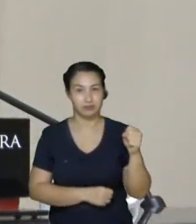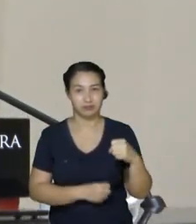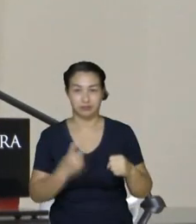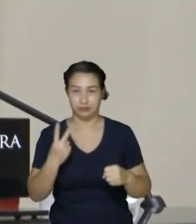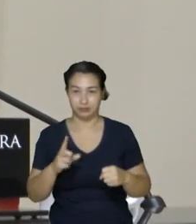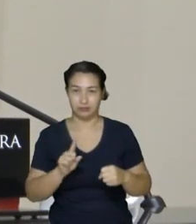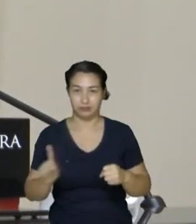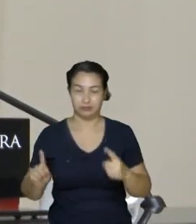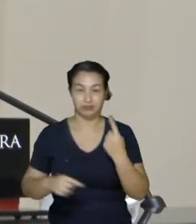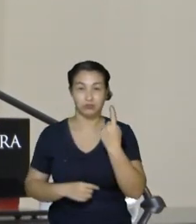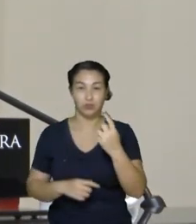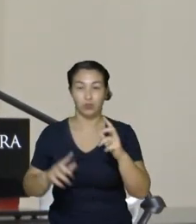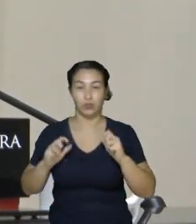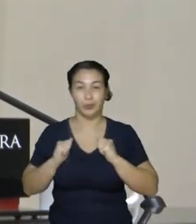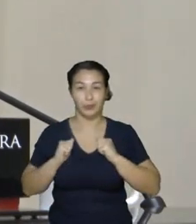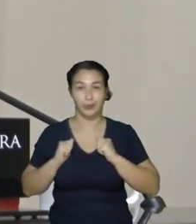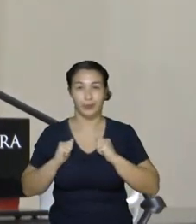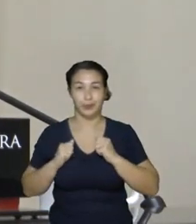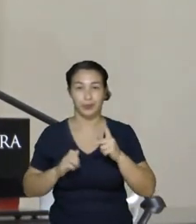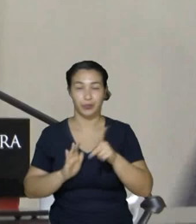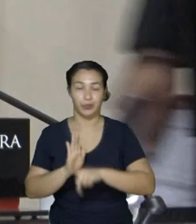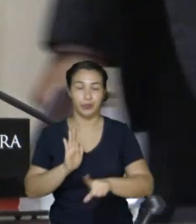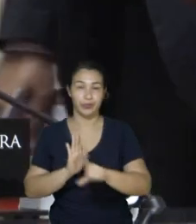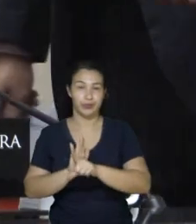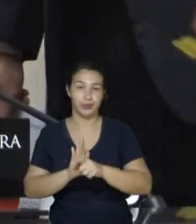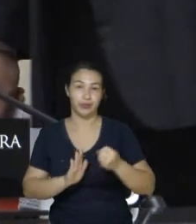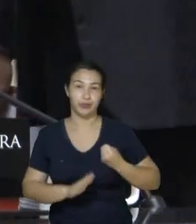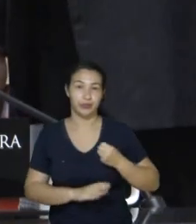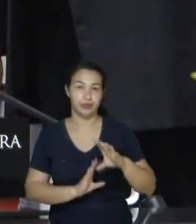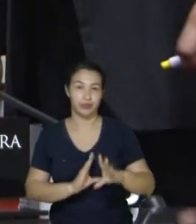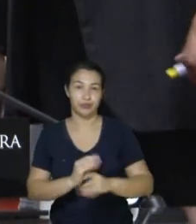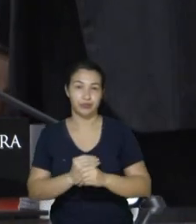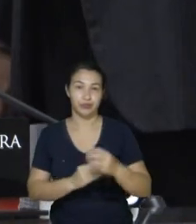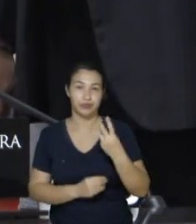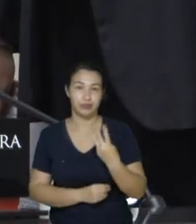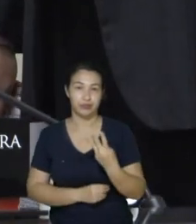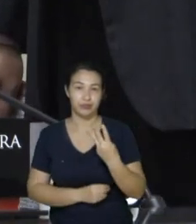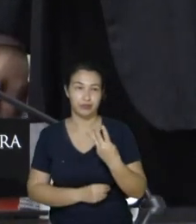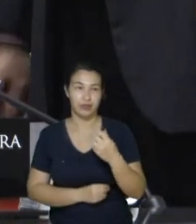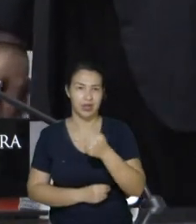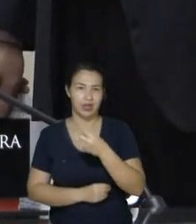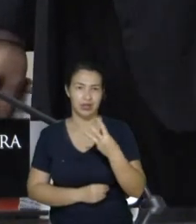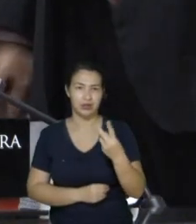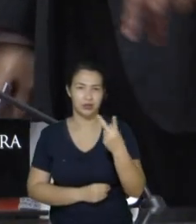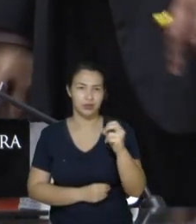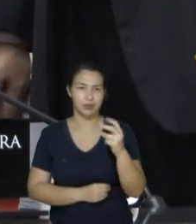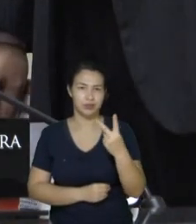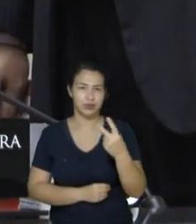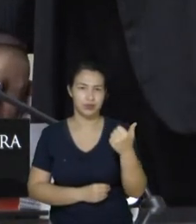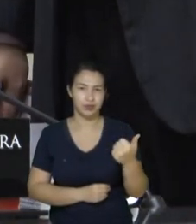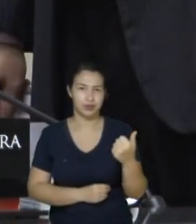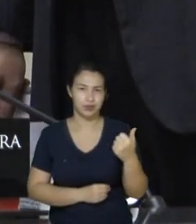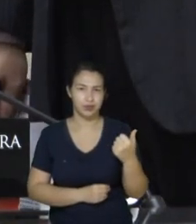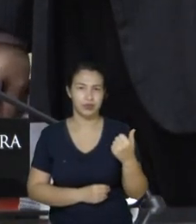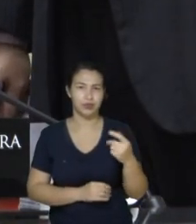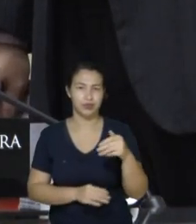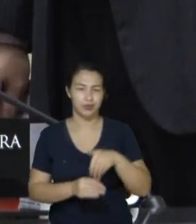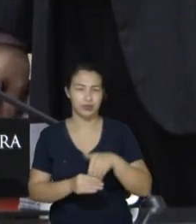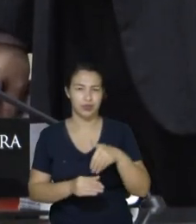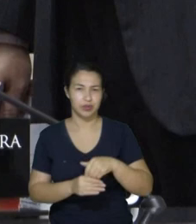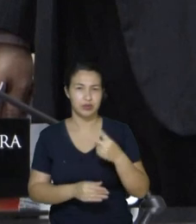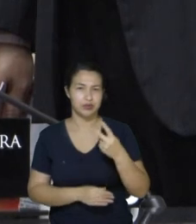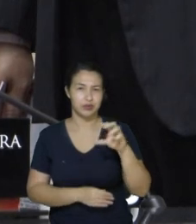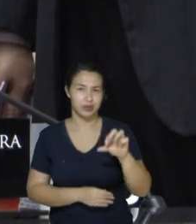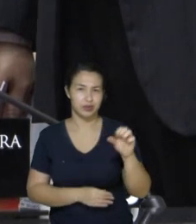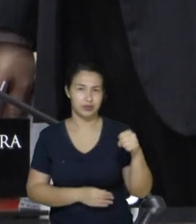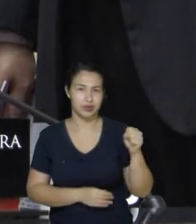votos não e uma abstenção. O projeto de lei complementar número 13/2022, com a seguinte votação: 29 votos sim,